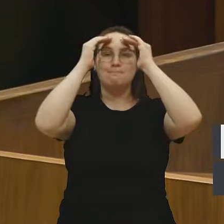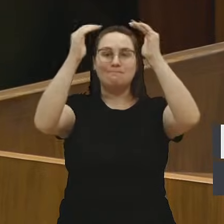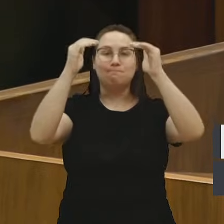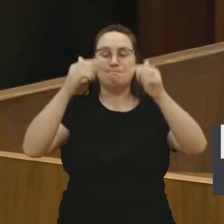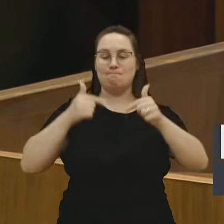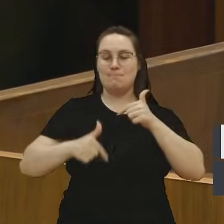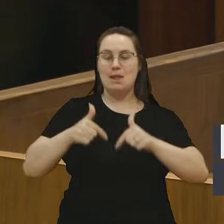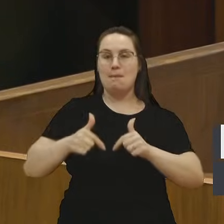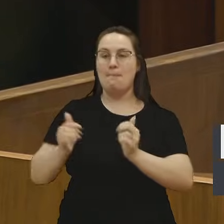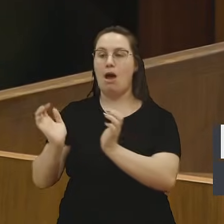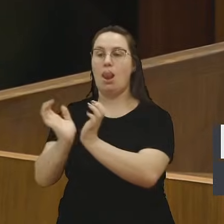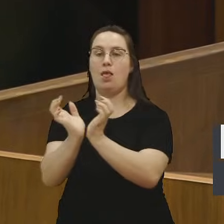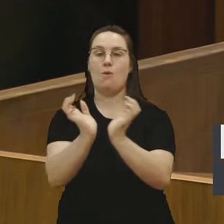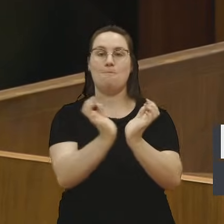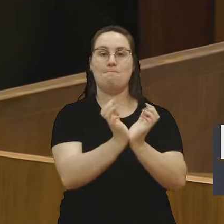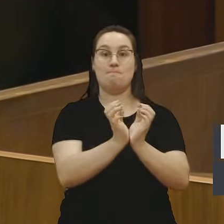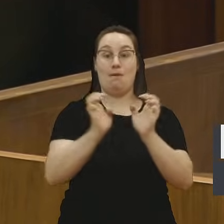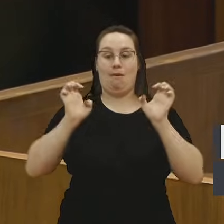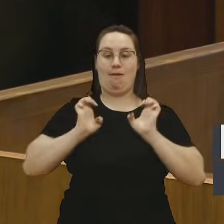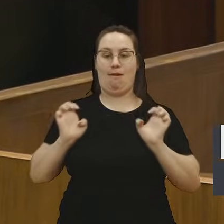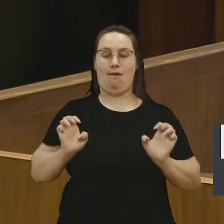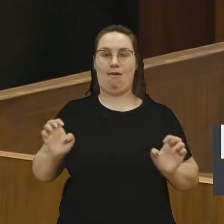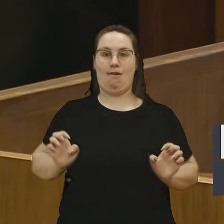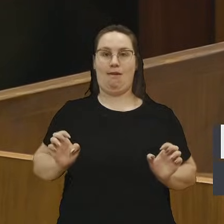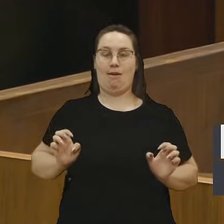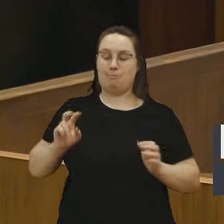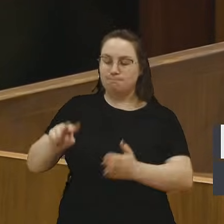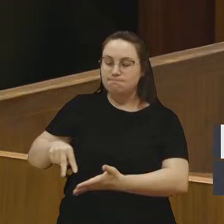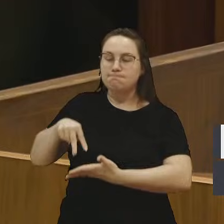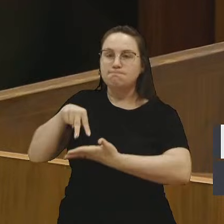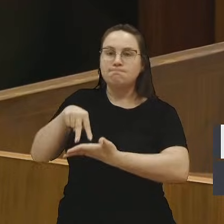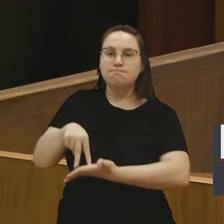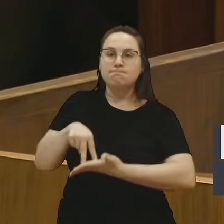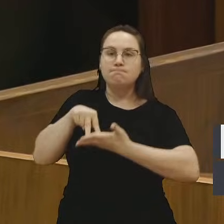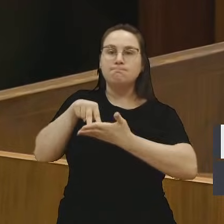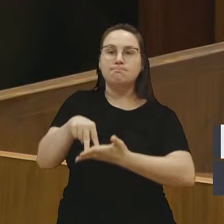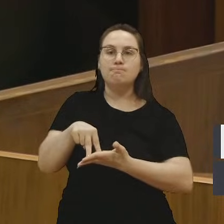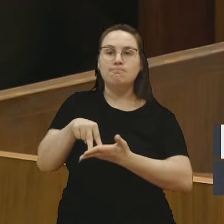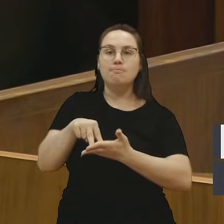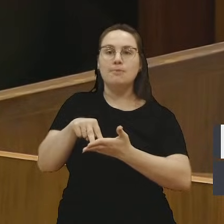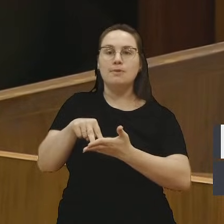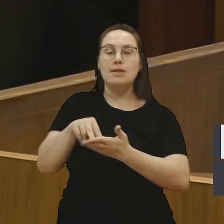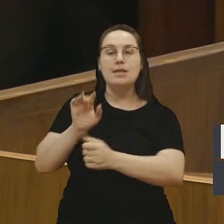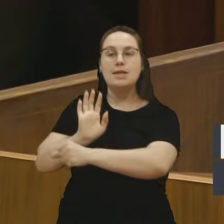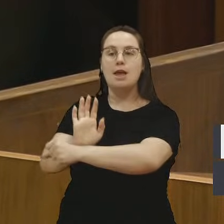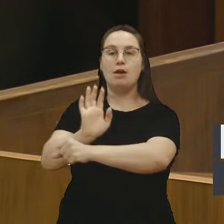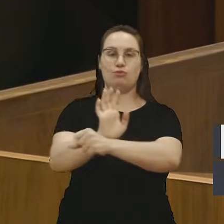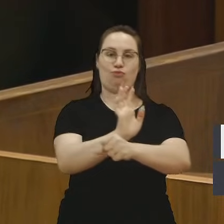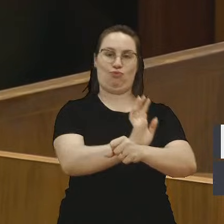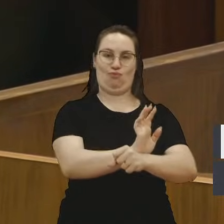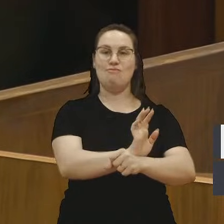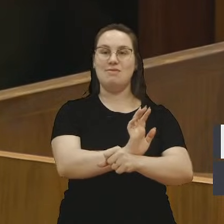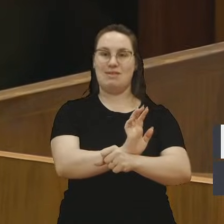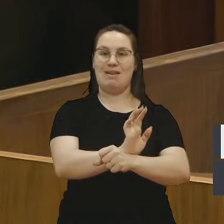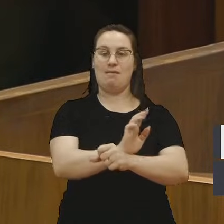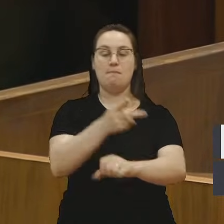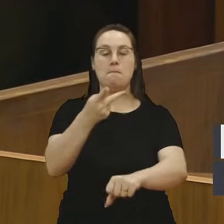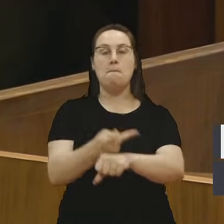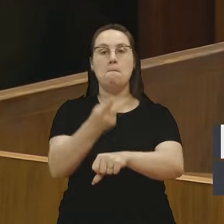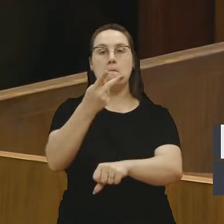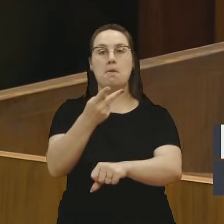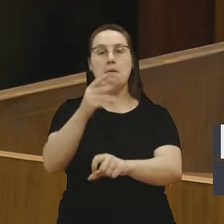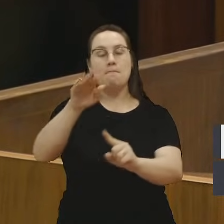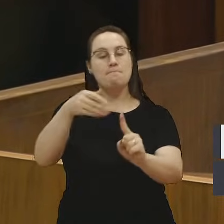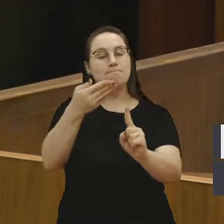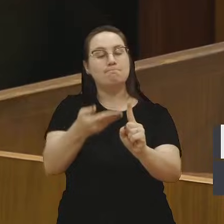em equipe, ética, perseverança e solidariedade. Ao premiarmos nossos atletas,